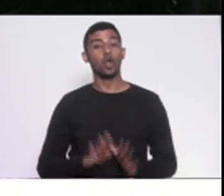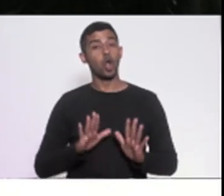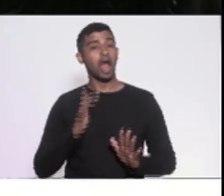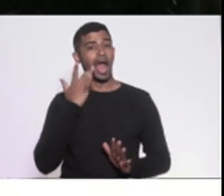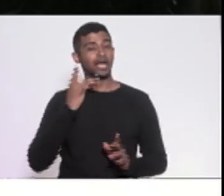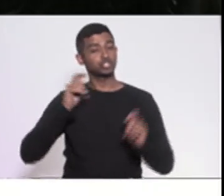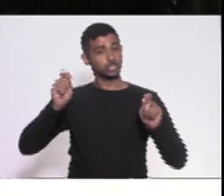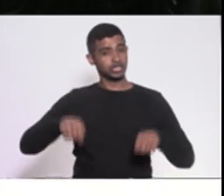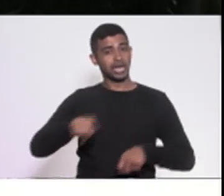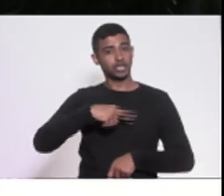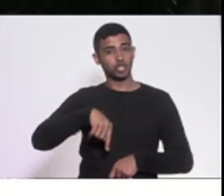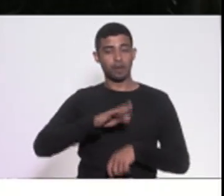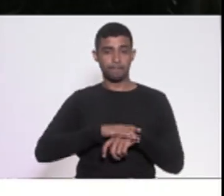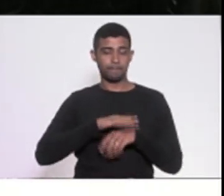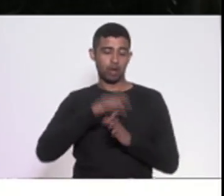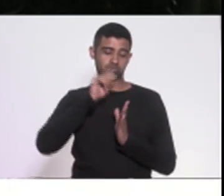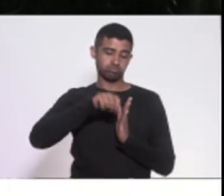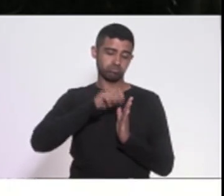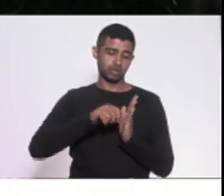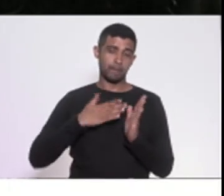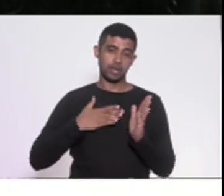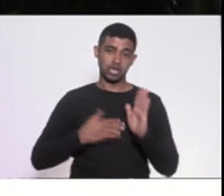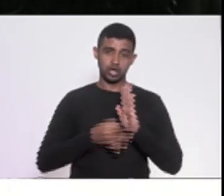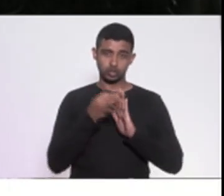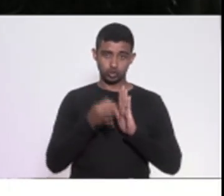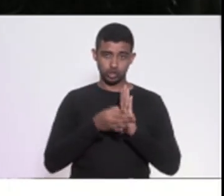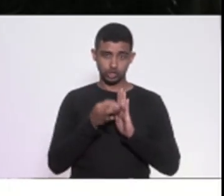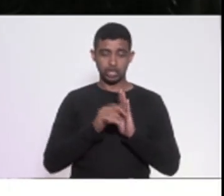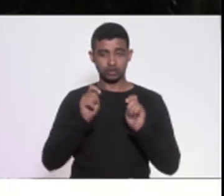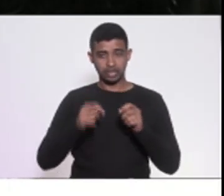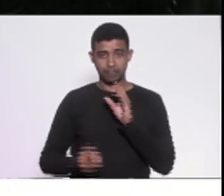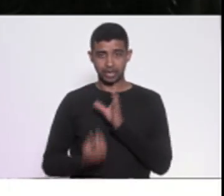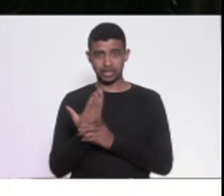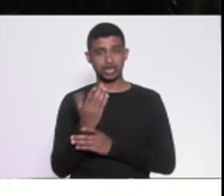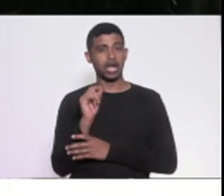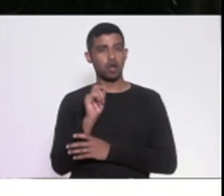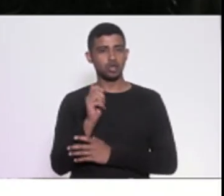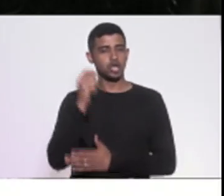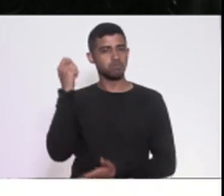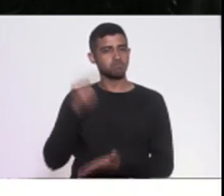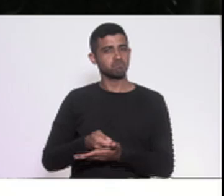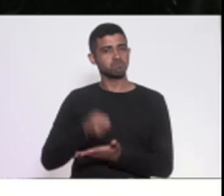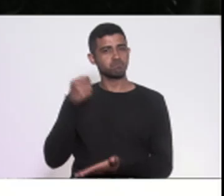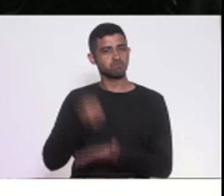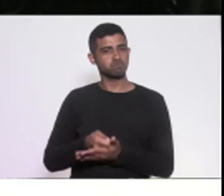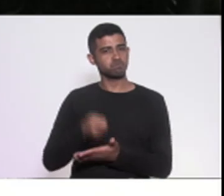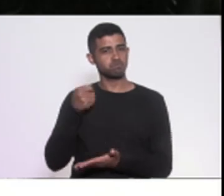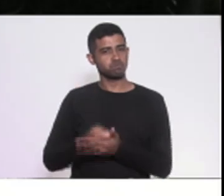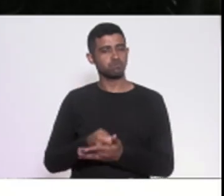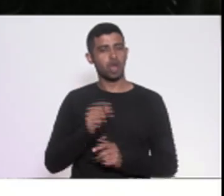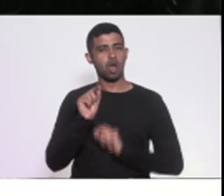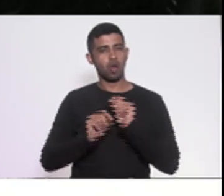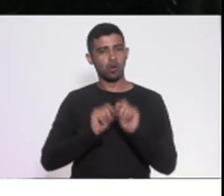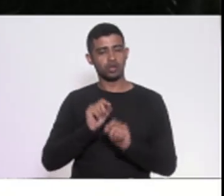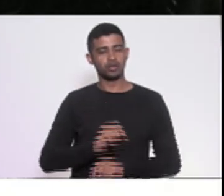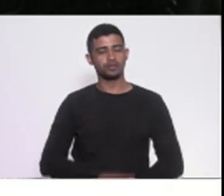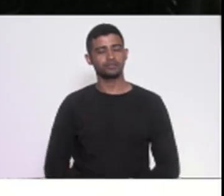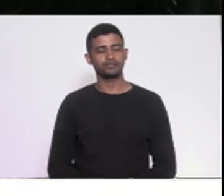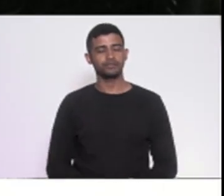fazer isso por escrito como minha sugestão, criar uma obrigatoriedade de